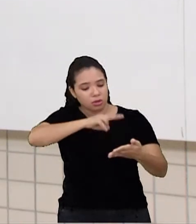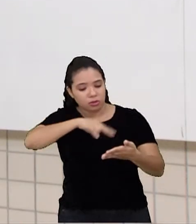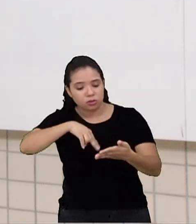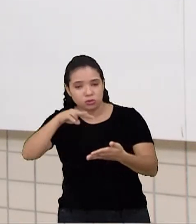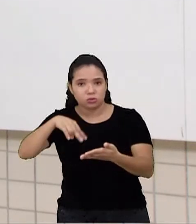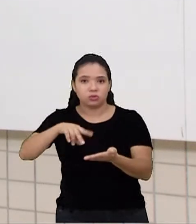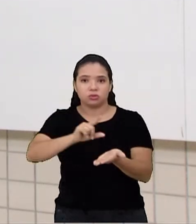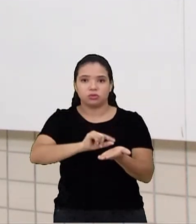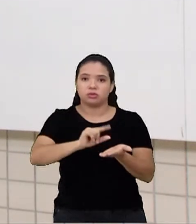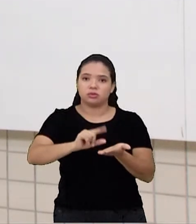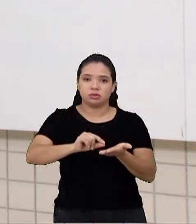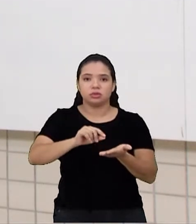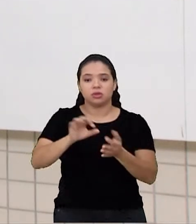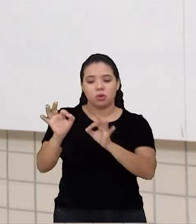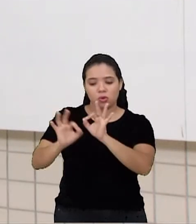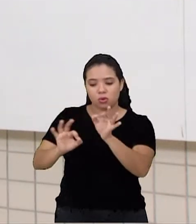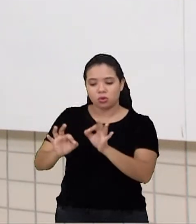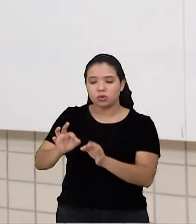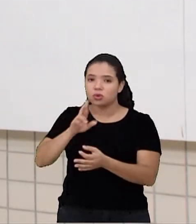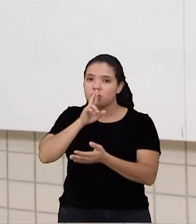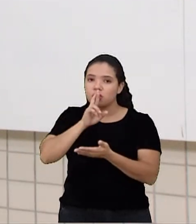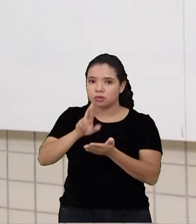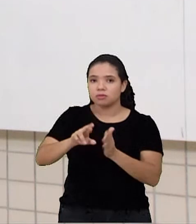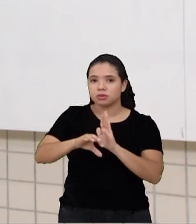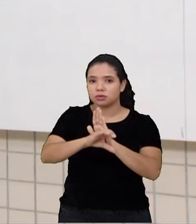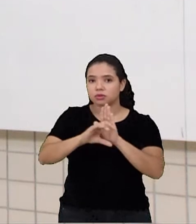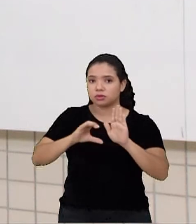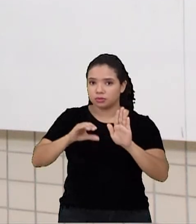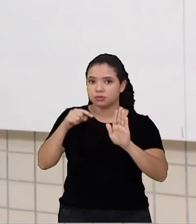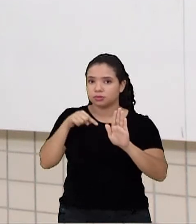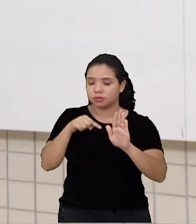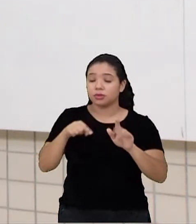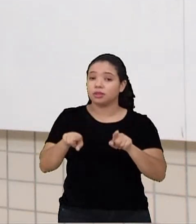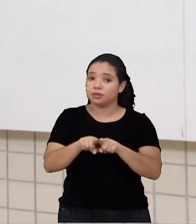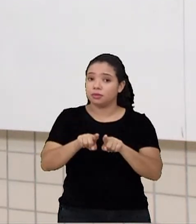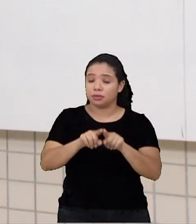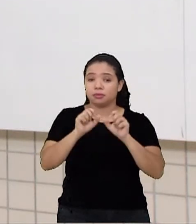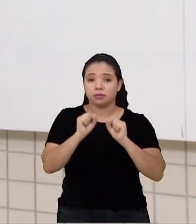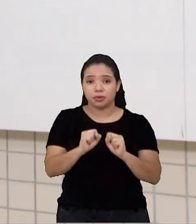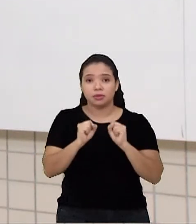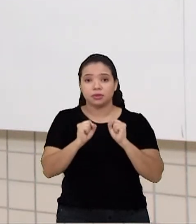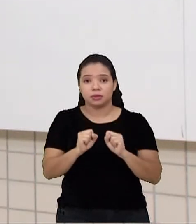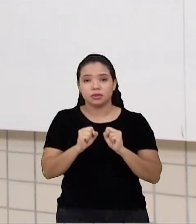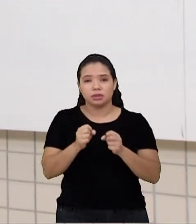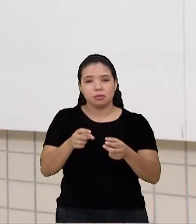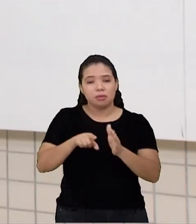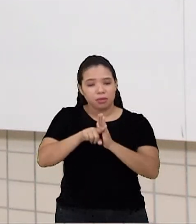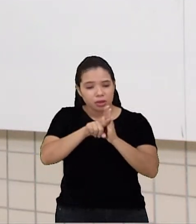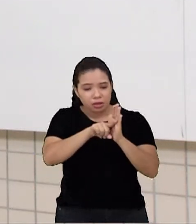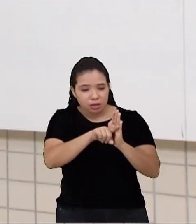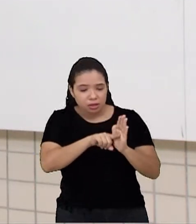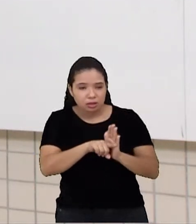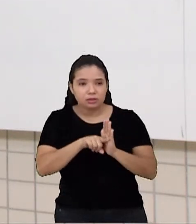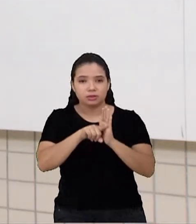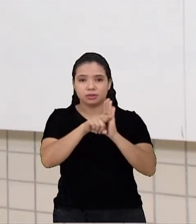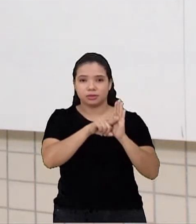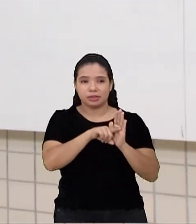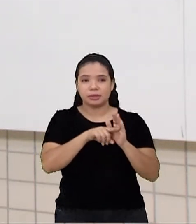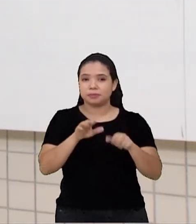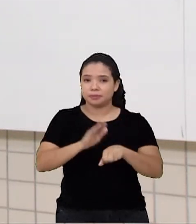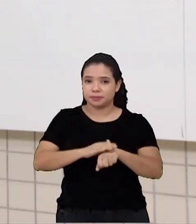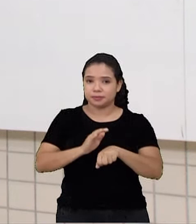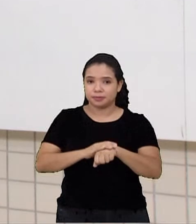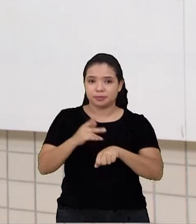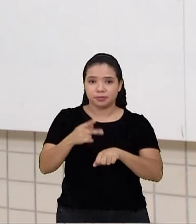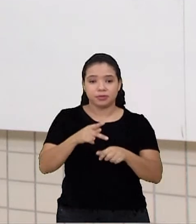para elaborar esse parágrafo, mas você também pode pesquisar,